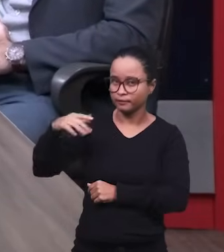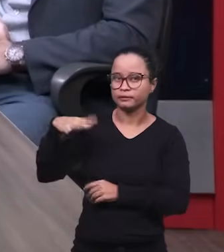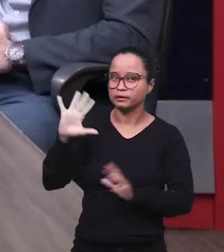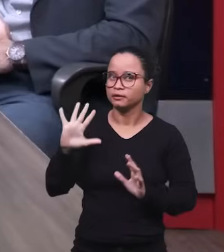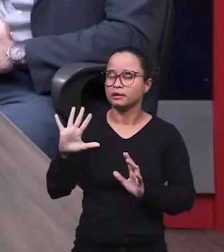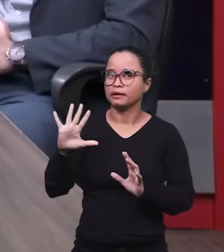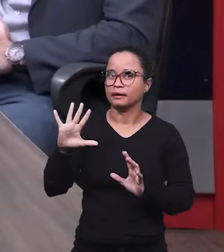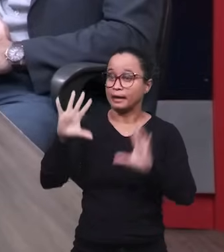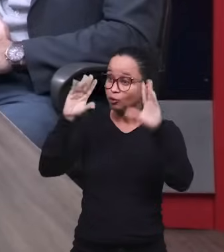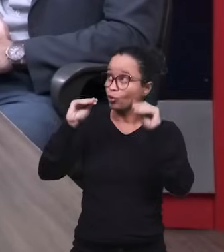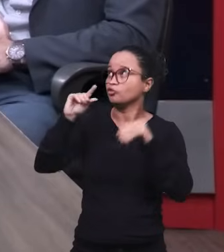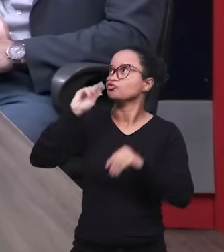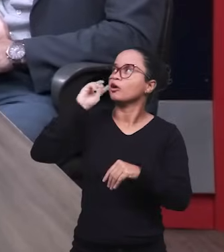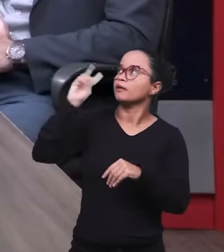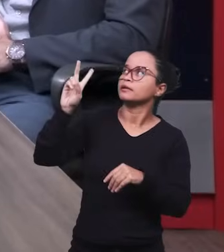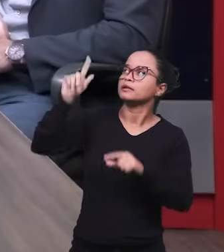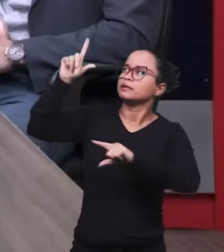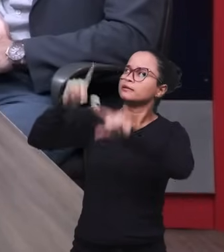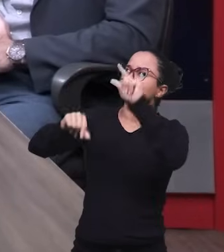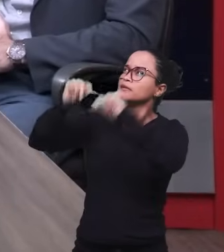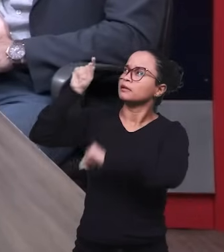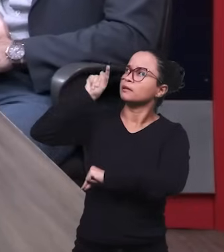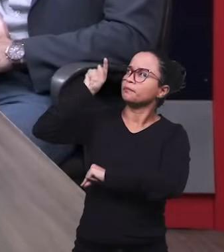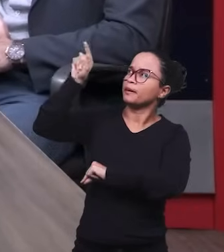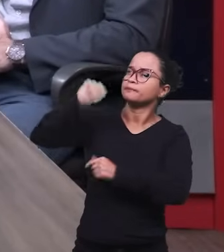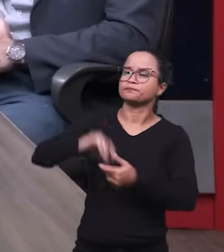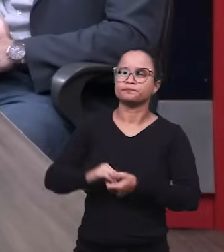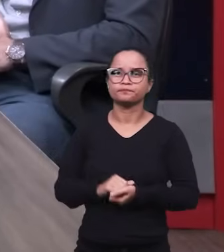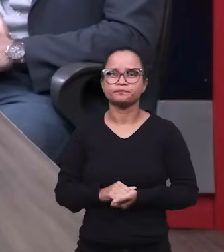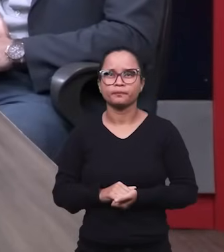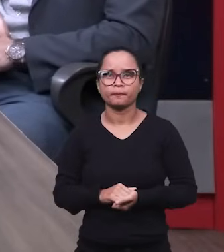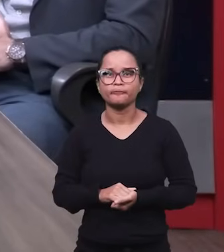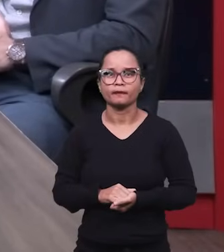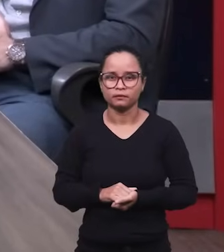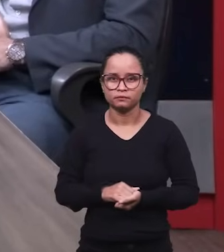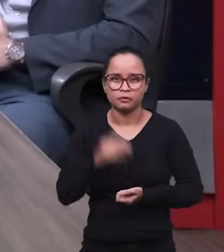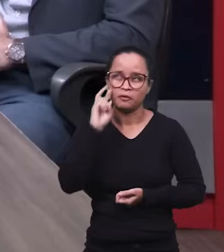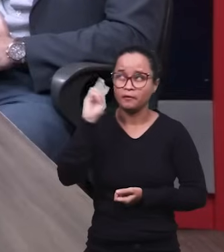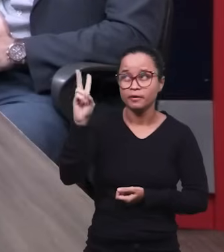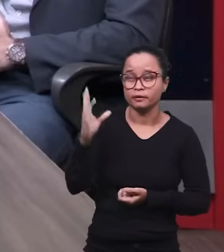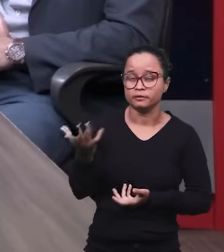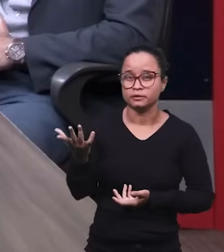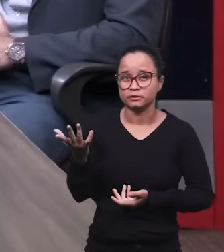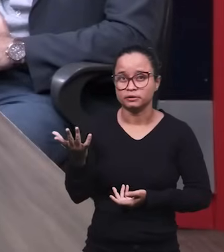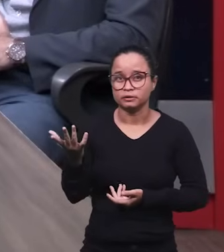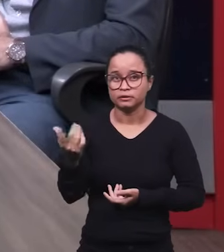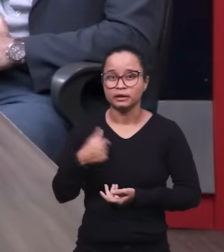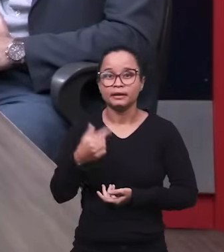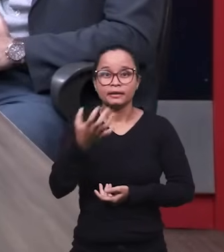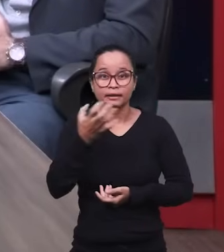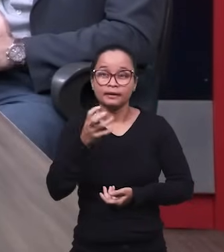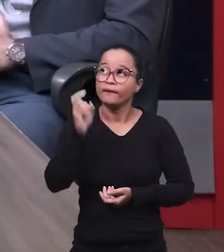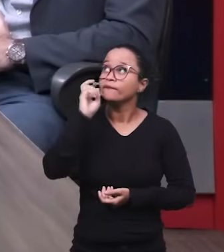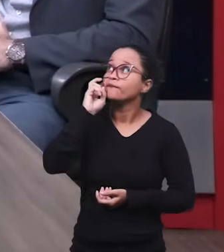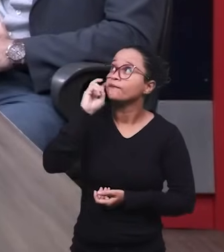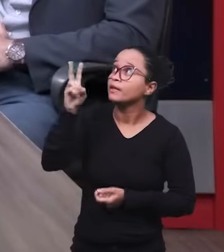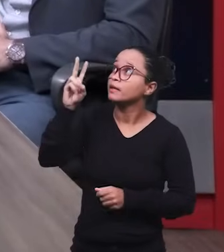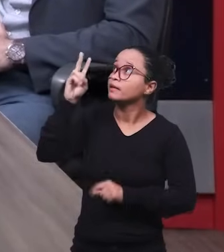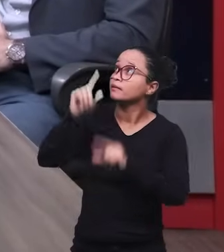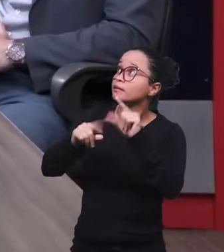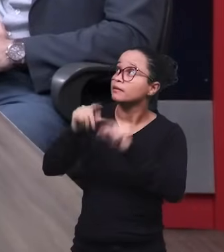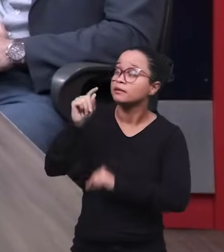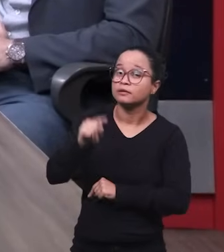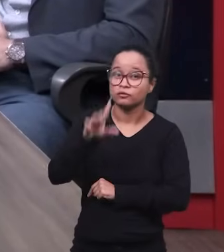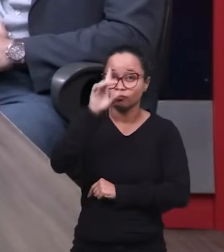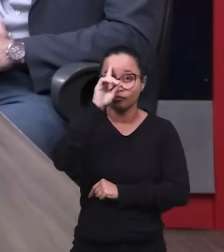veria aquela estrela naquele determinado ponto. Ela está lá. E ele queria ver isso de